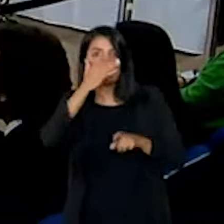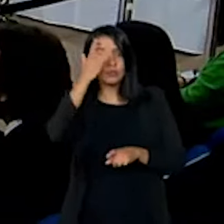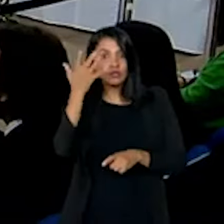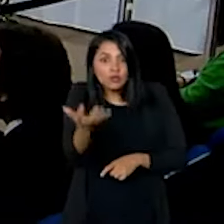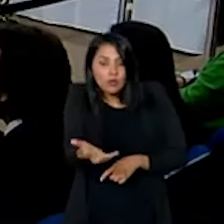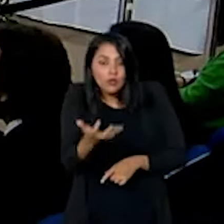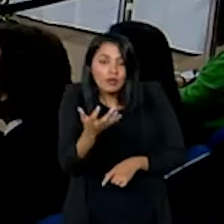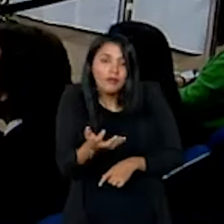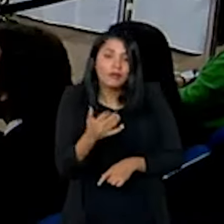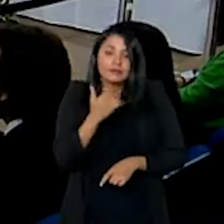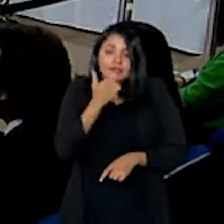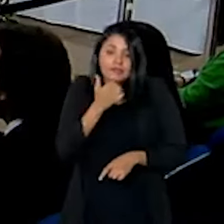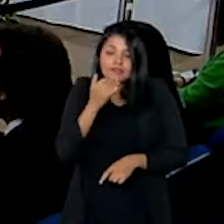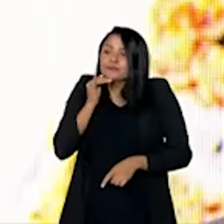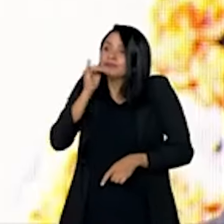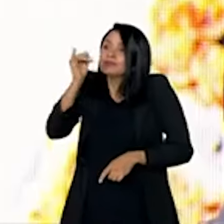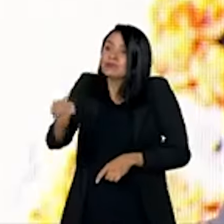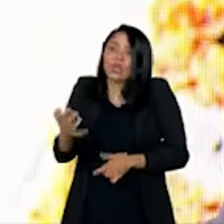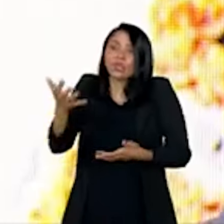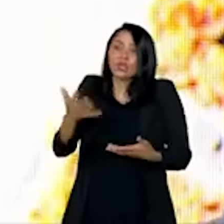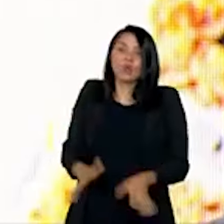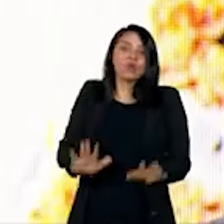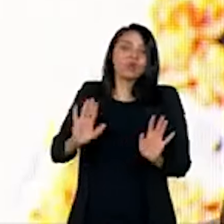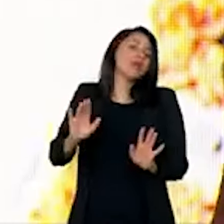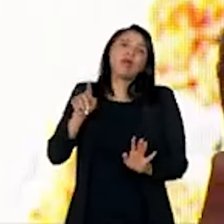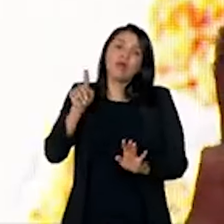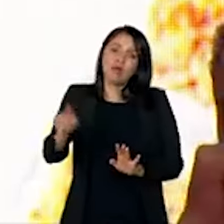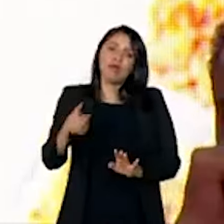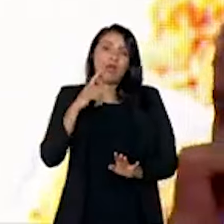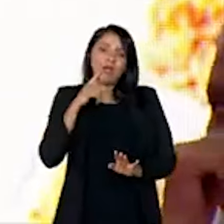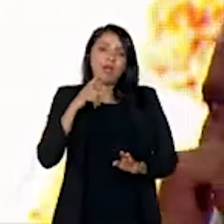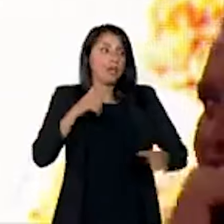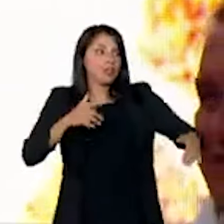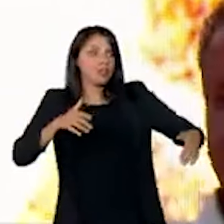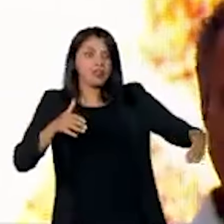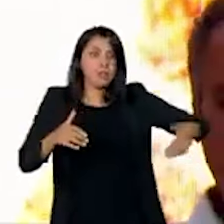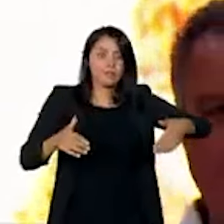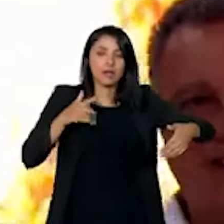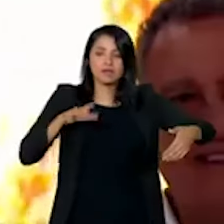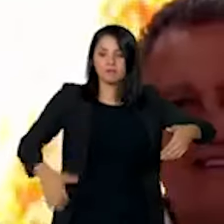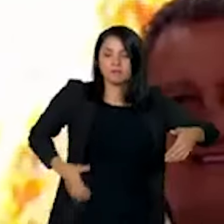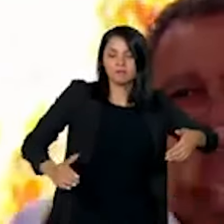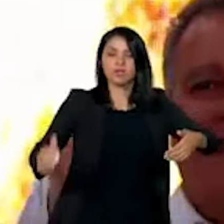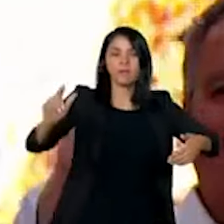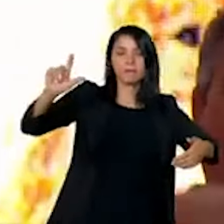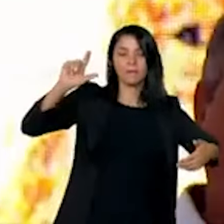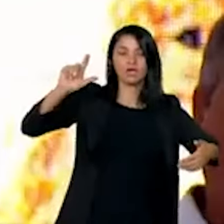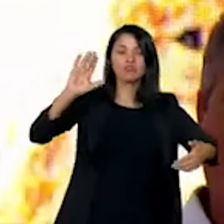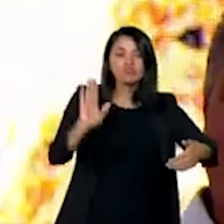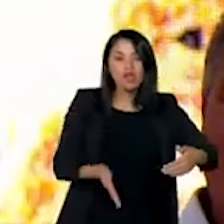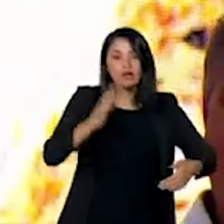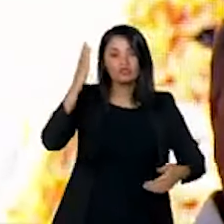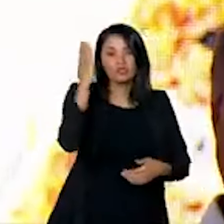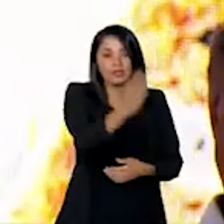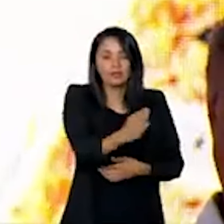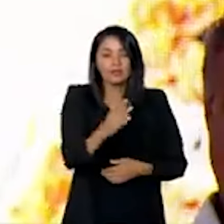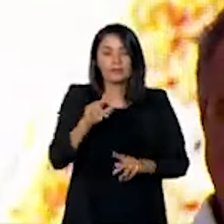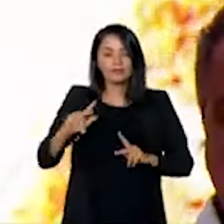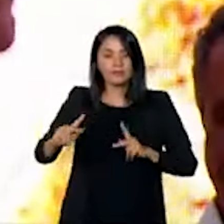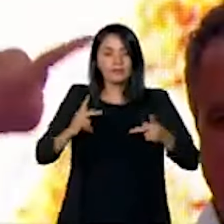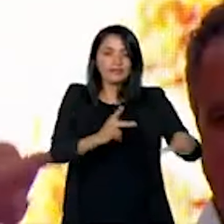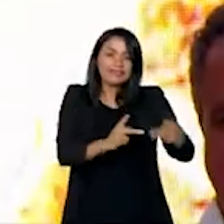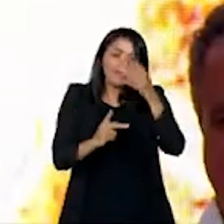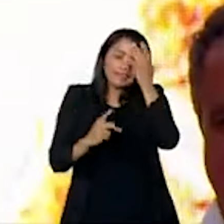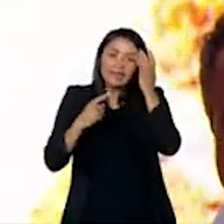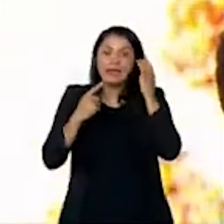selfie, não adianta você falar que não quer, que ela vai e te pega assim, e aberta o telefone e tira. Então, uma visita que é para